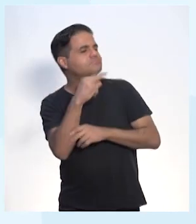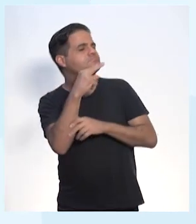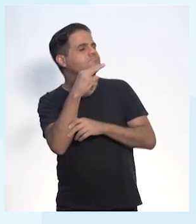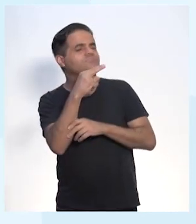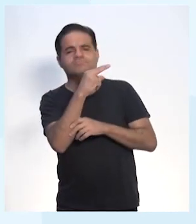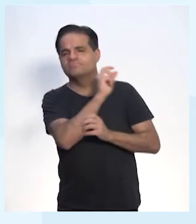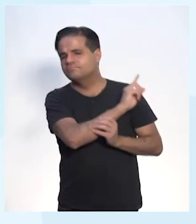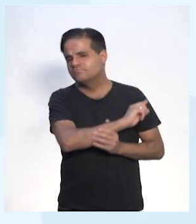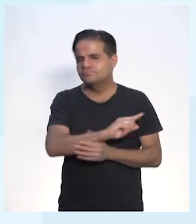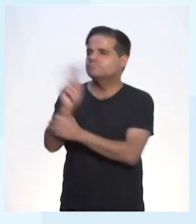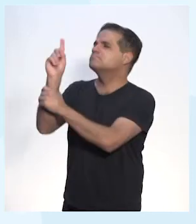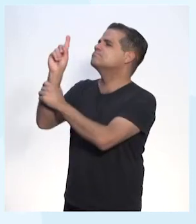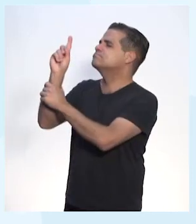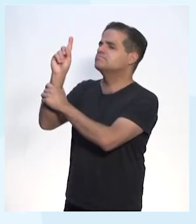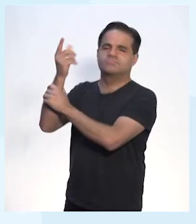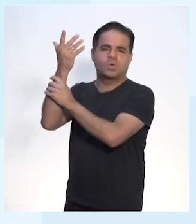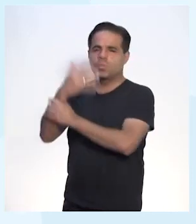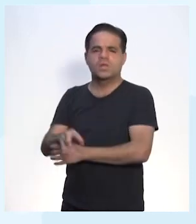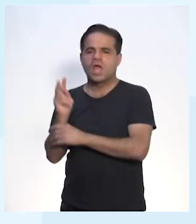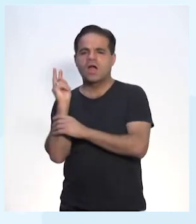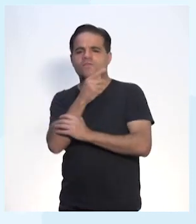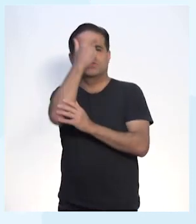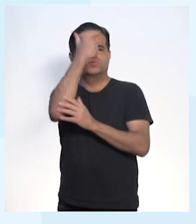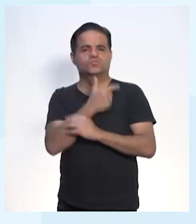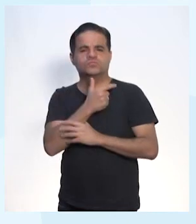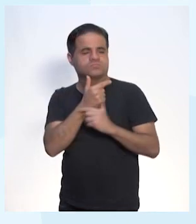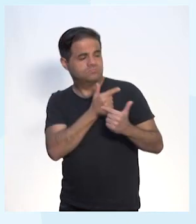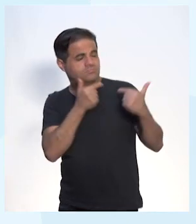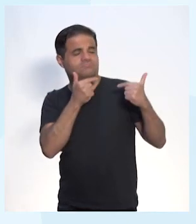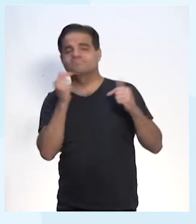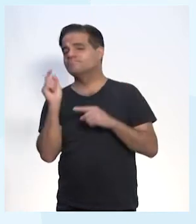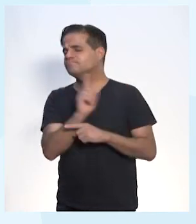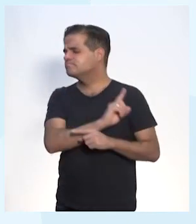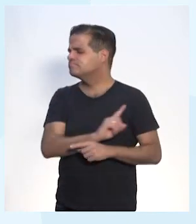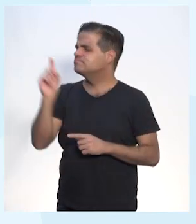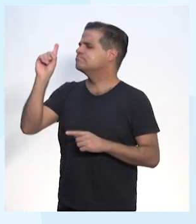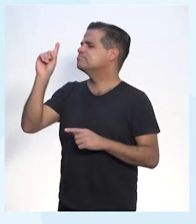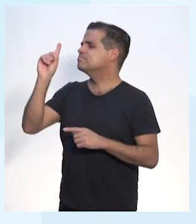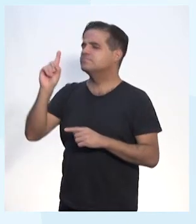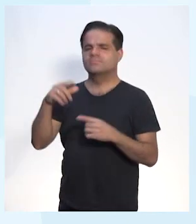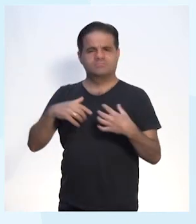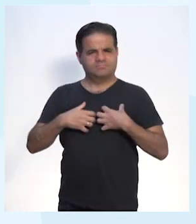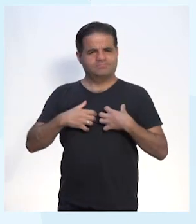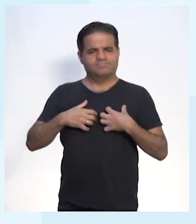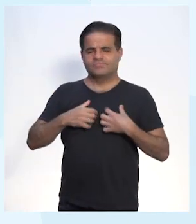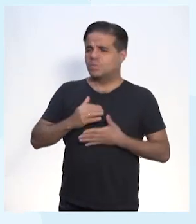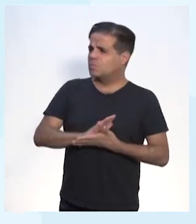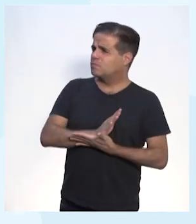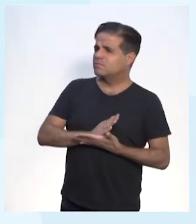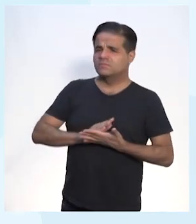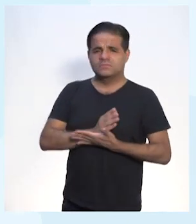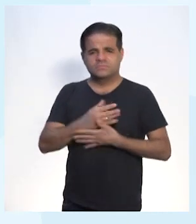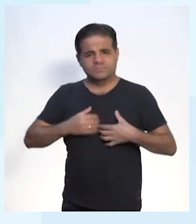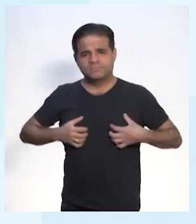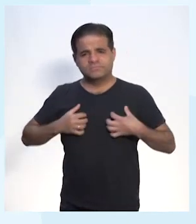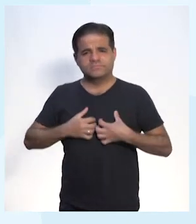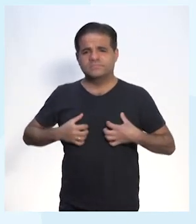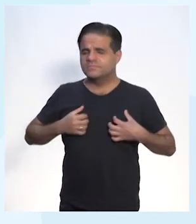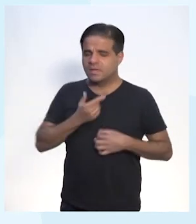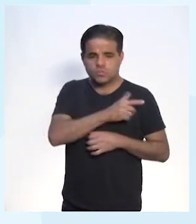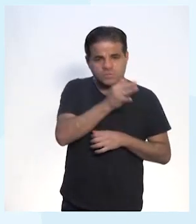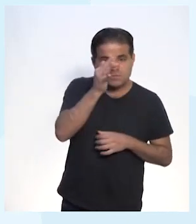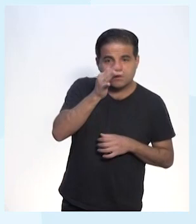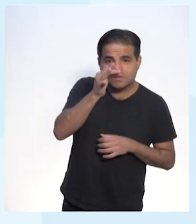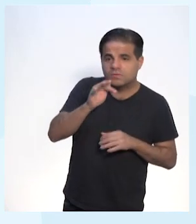homem bonito, ou porque os girassóis são orgulhosos de natureza. Em vão, o jardineiro tentava captar-lhe